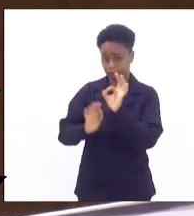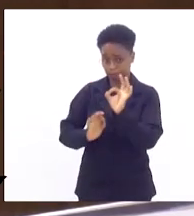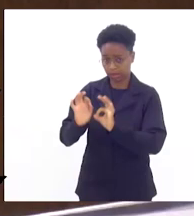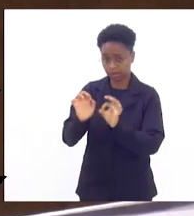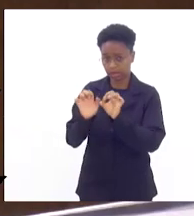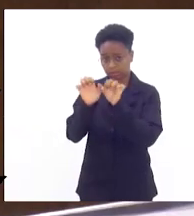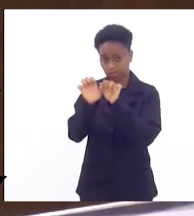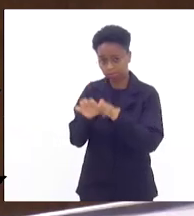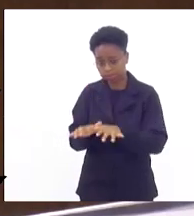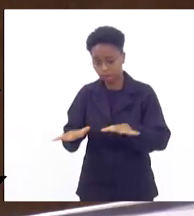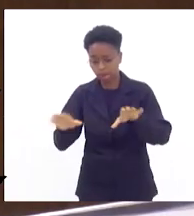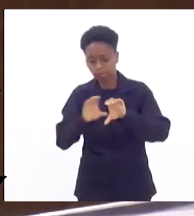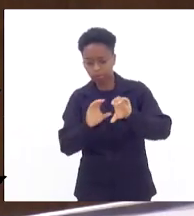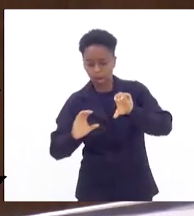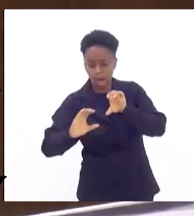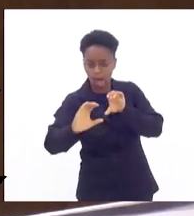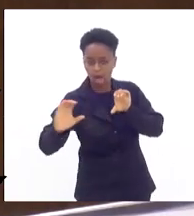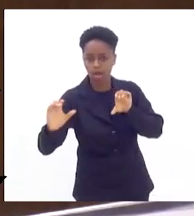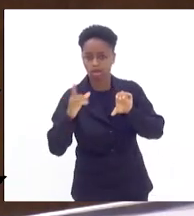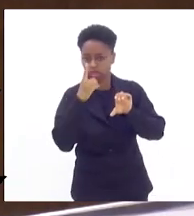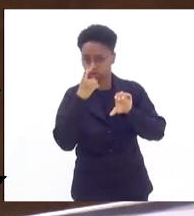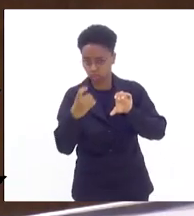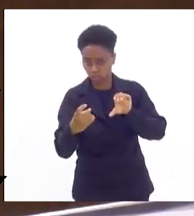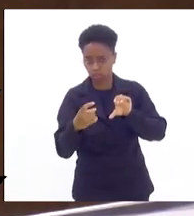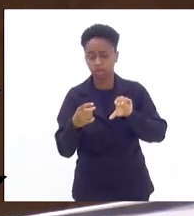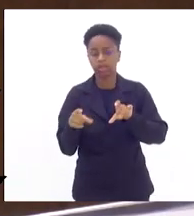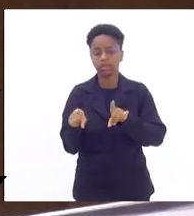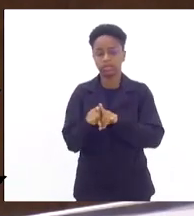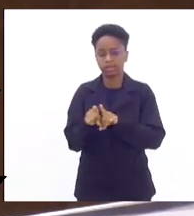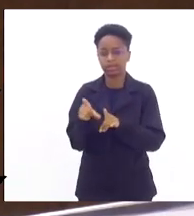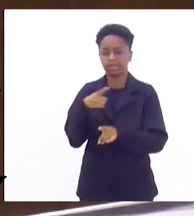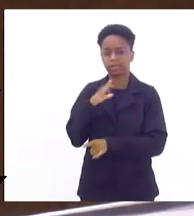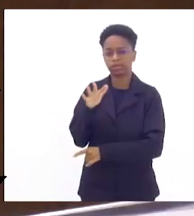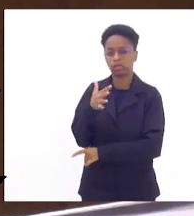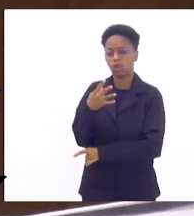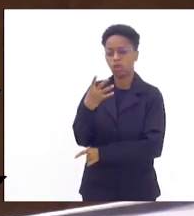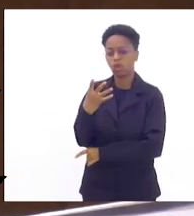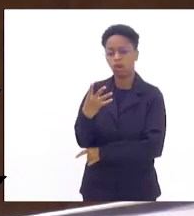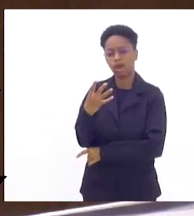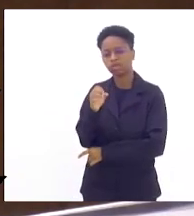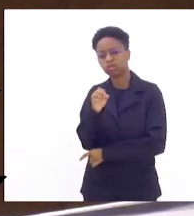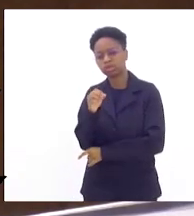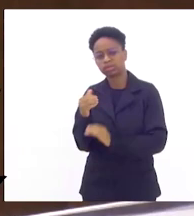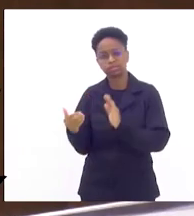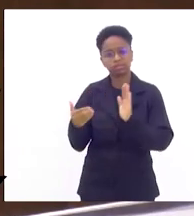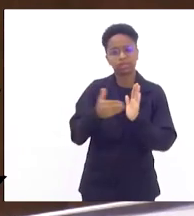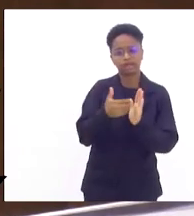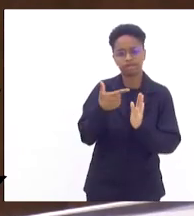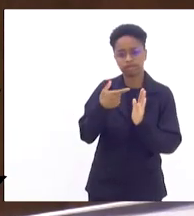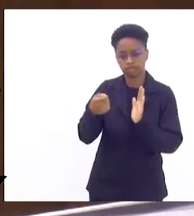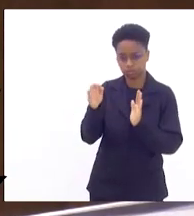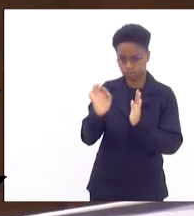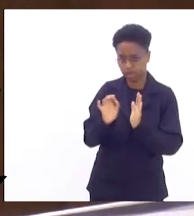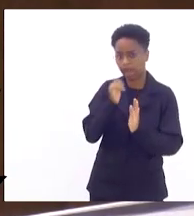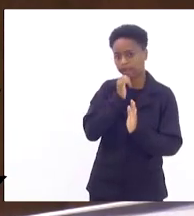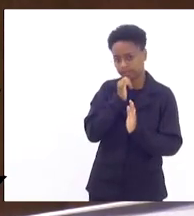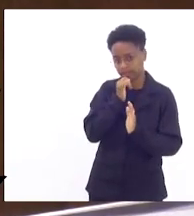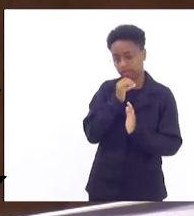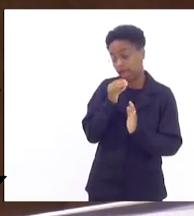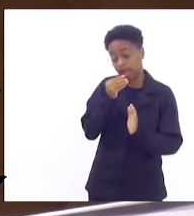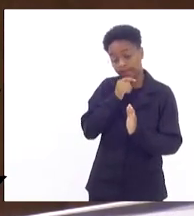de esgoto, a cobertura em Miguel e Patia da ordem de 4%, 20% ainda, e vamos cumprir o